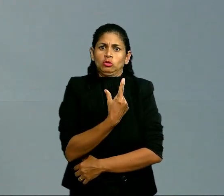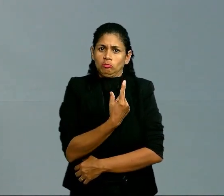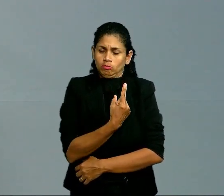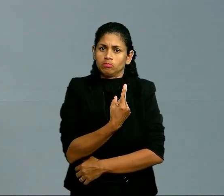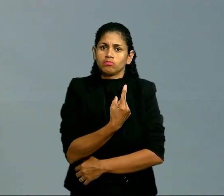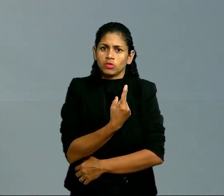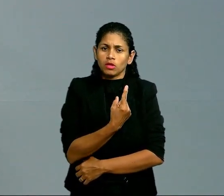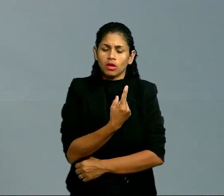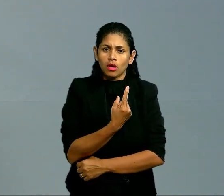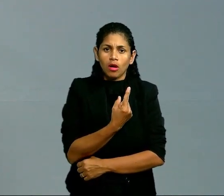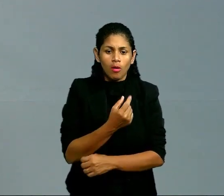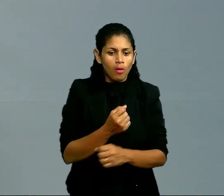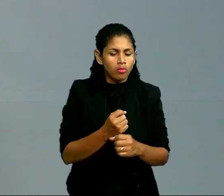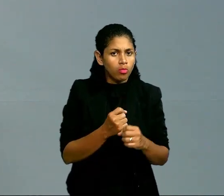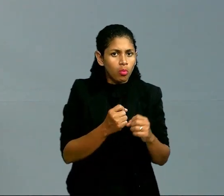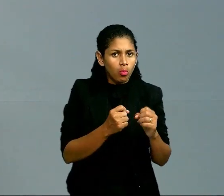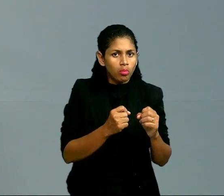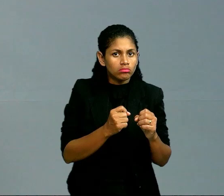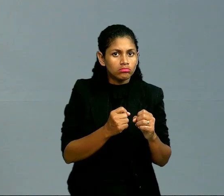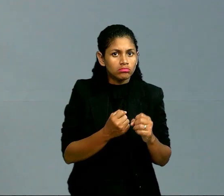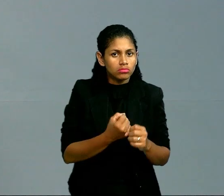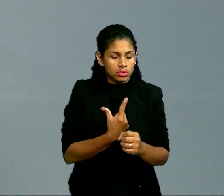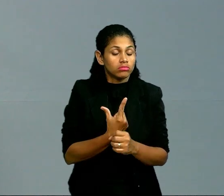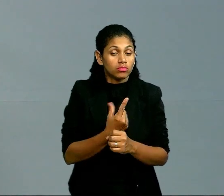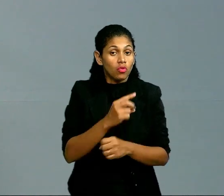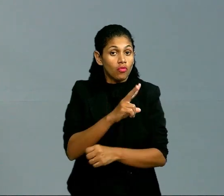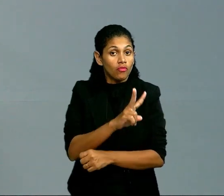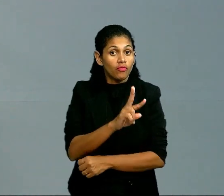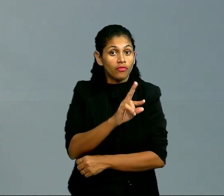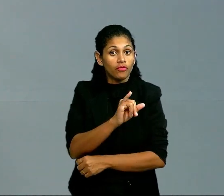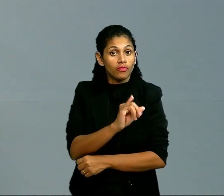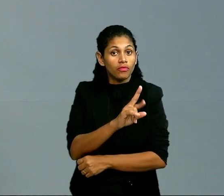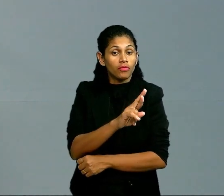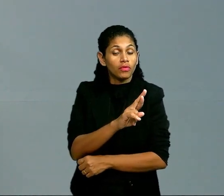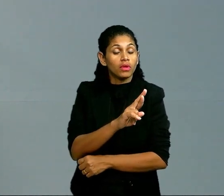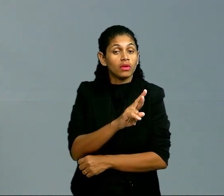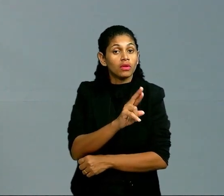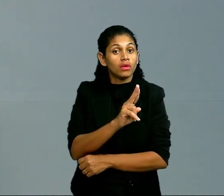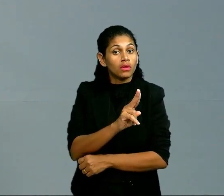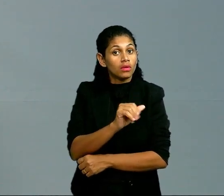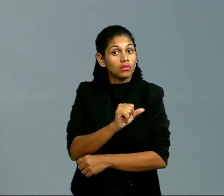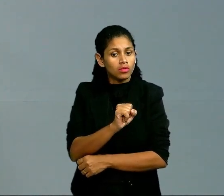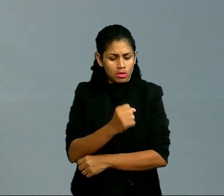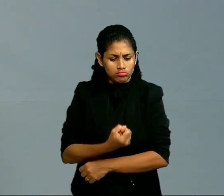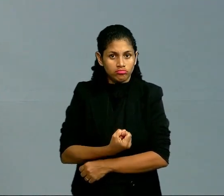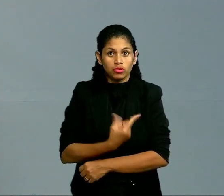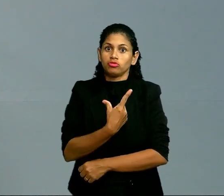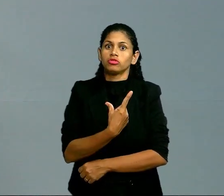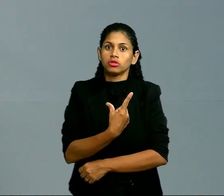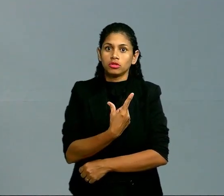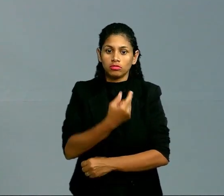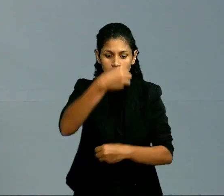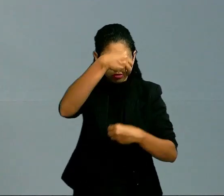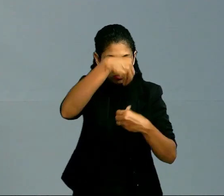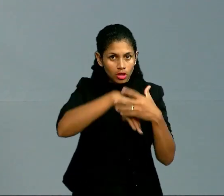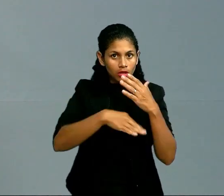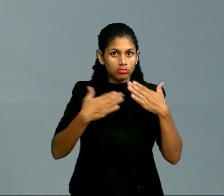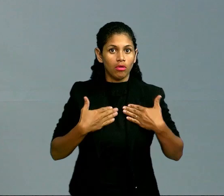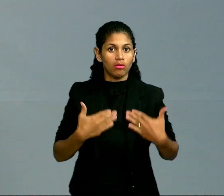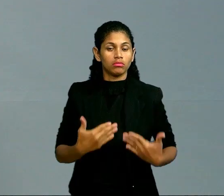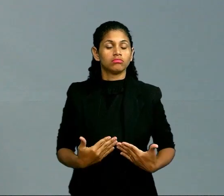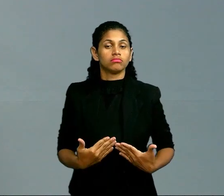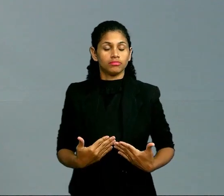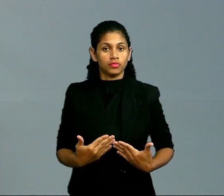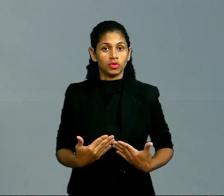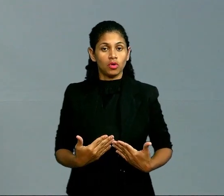corpo, ele é considerado estranho ali, não é? Então, o que acontece? O teu corpo, ele tenta reagir a esse